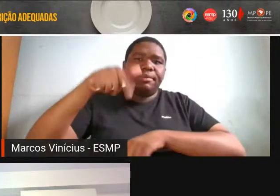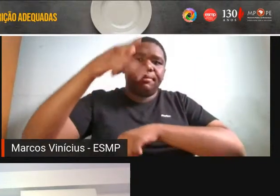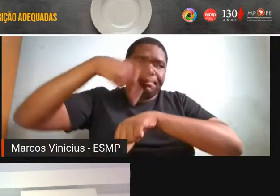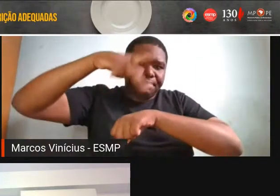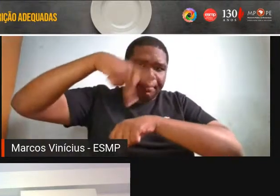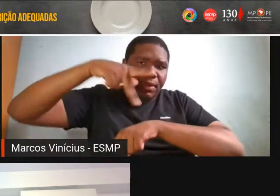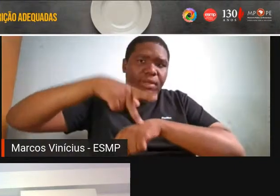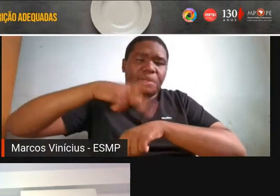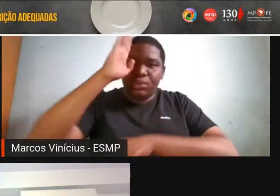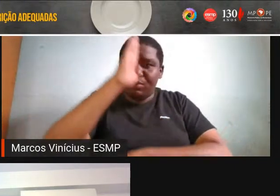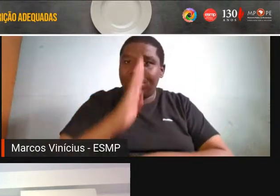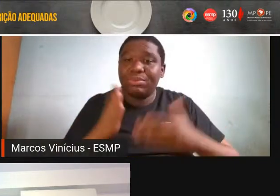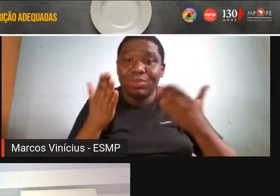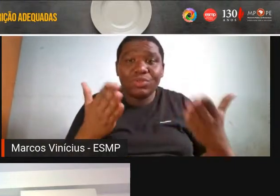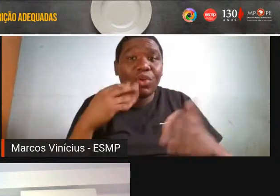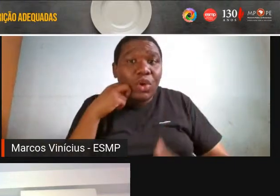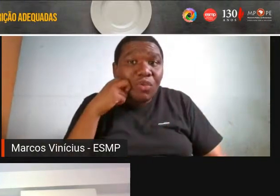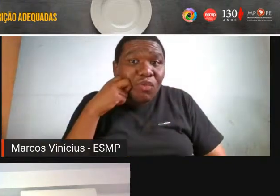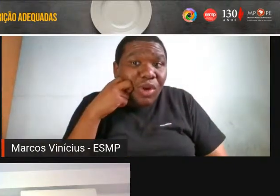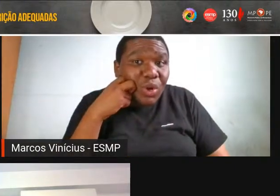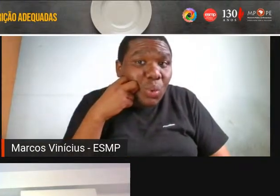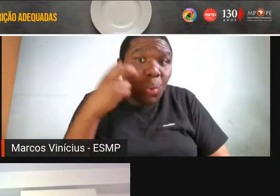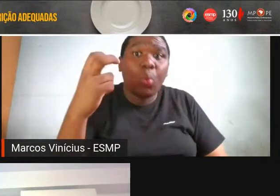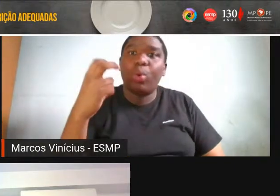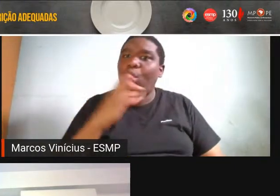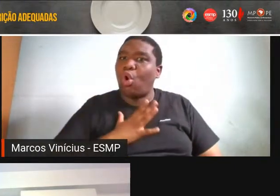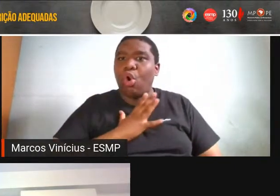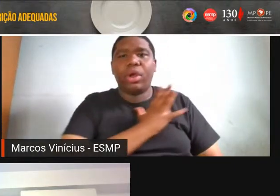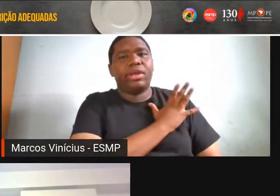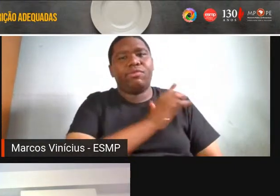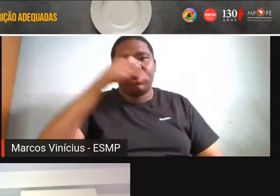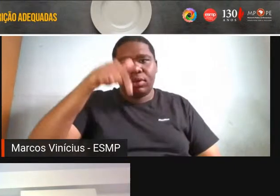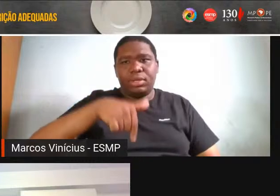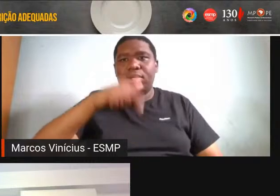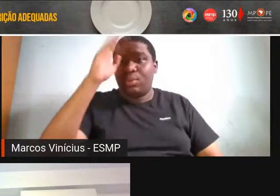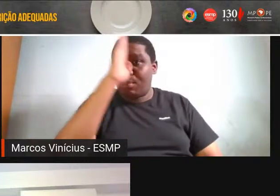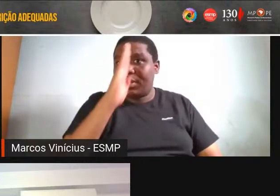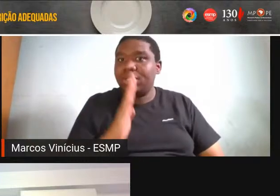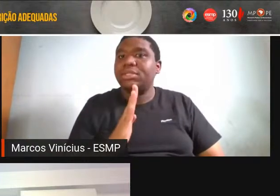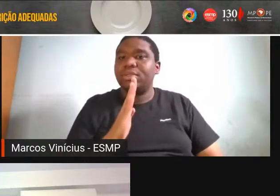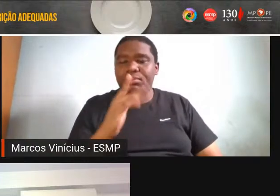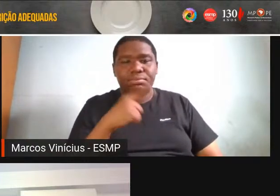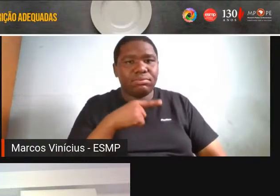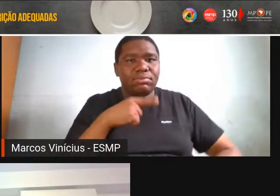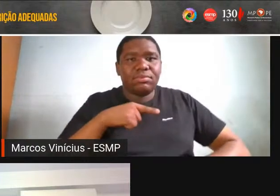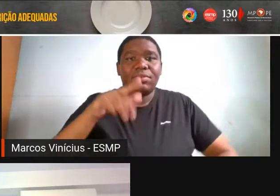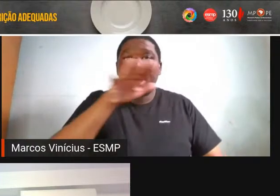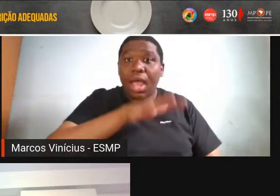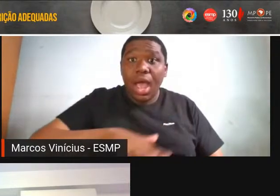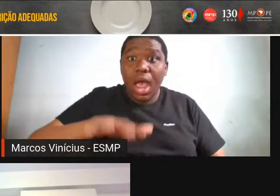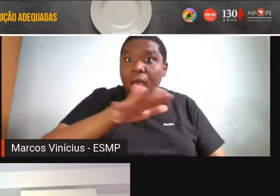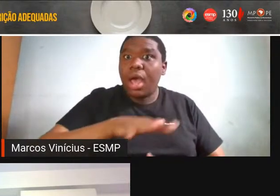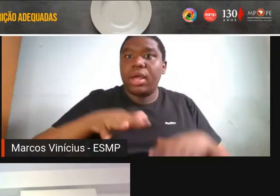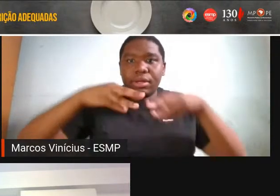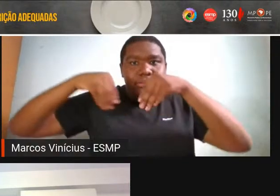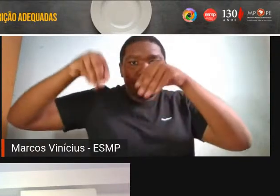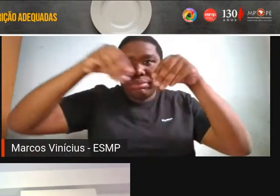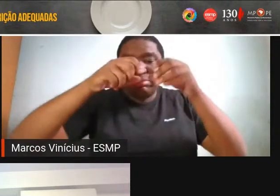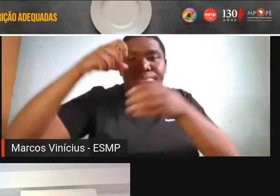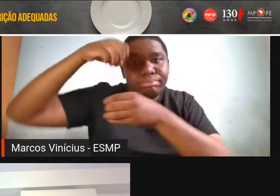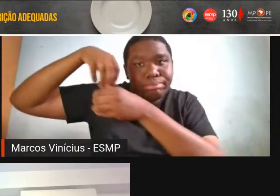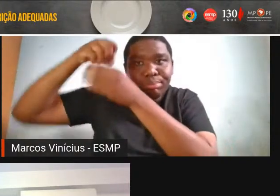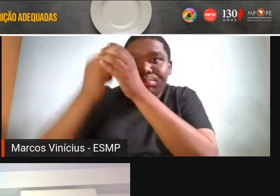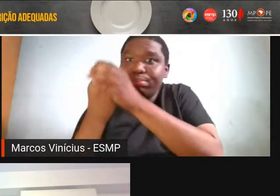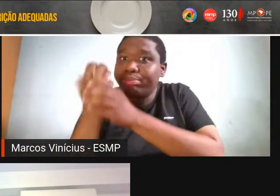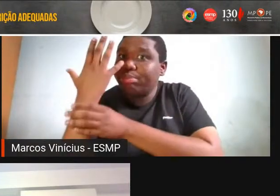uma vergonha, não é aceitável um país como o Brasil, que tem uma das áreas mais férteis do mundo, que produz alimentos para